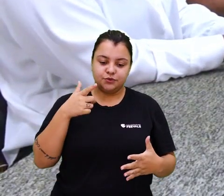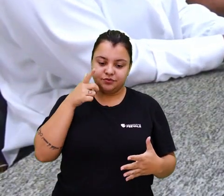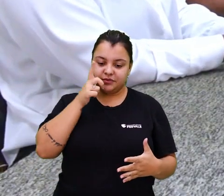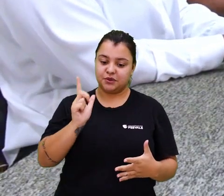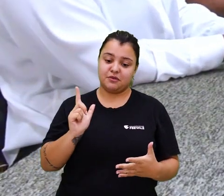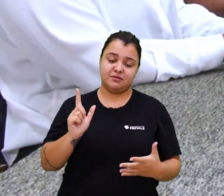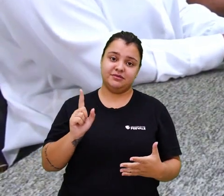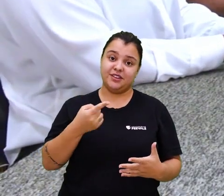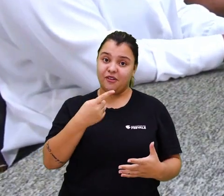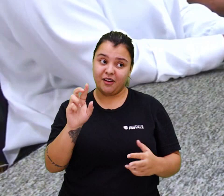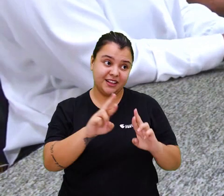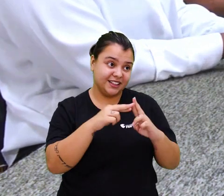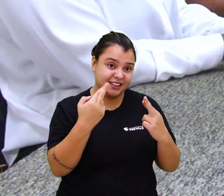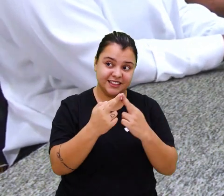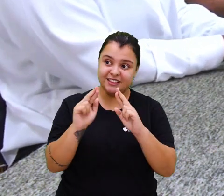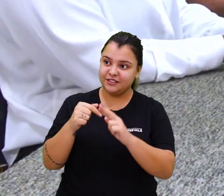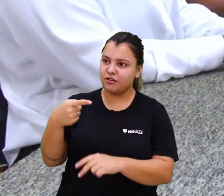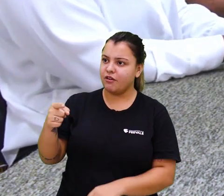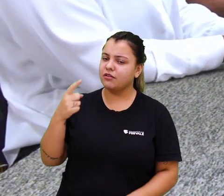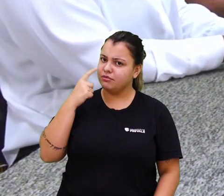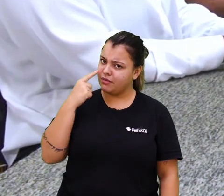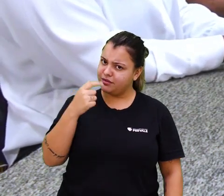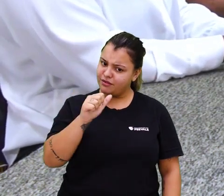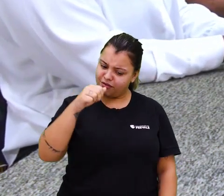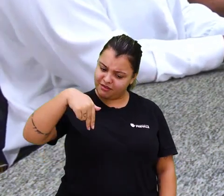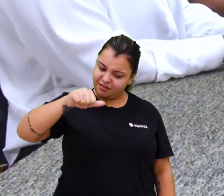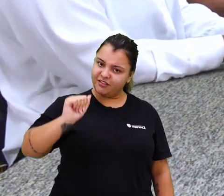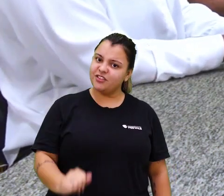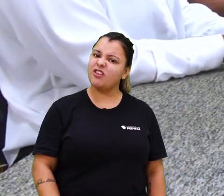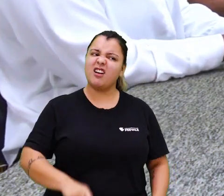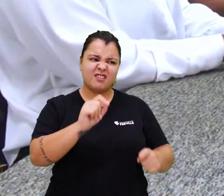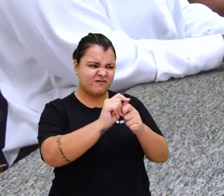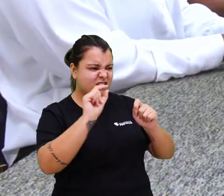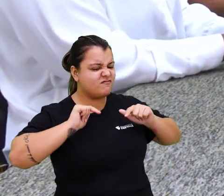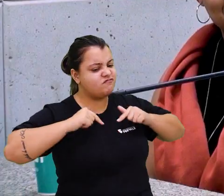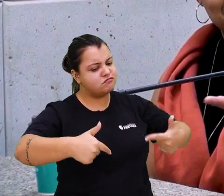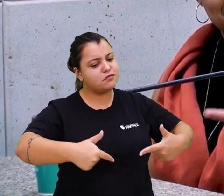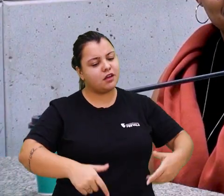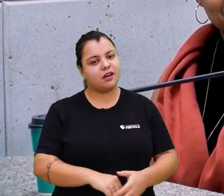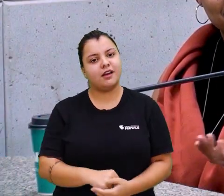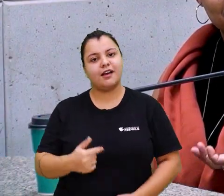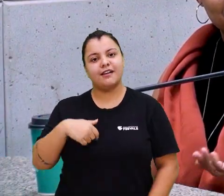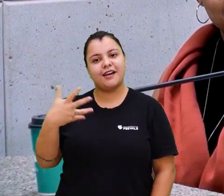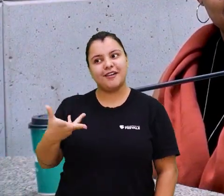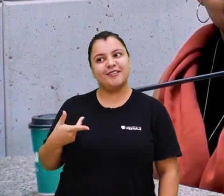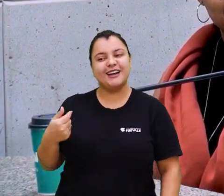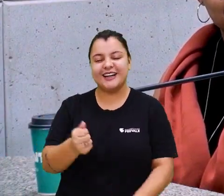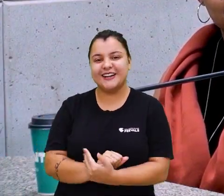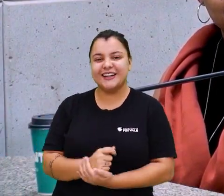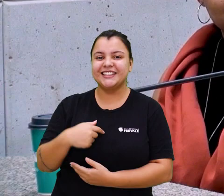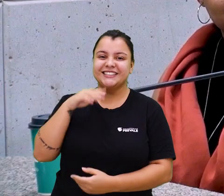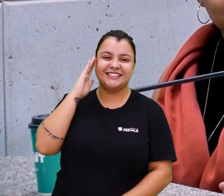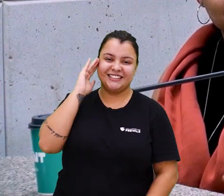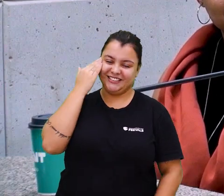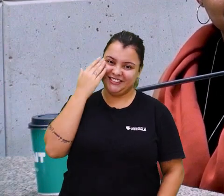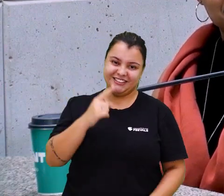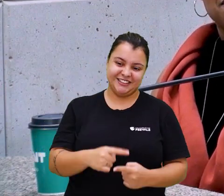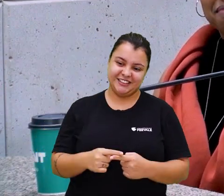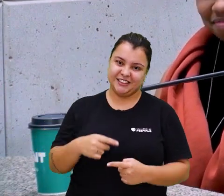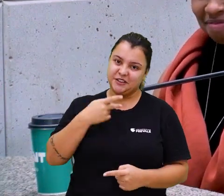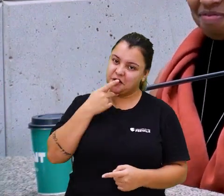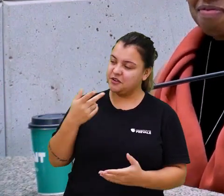tá em todas as reuniões Mas eu vejo a an ali super ativa disse ai meu Deus Olha só como que incrível e eu te entendo porque eu já disse para eles